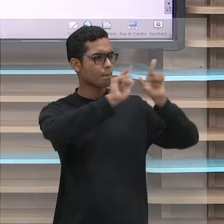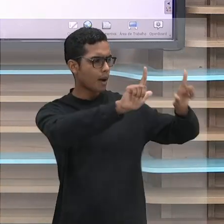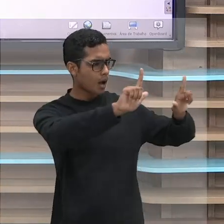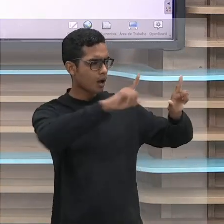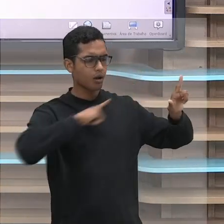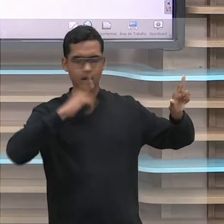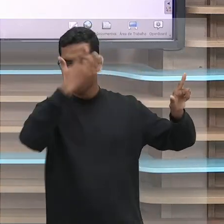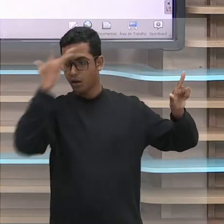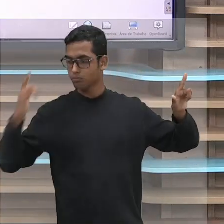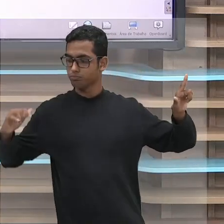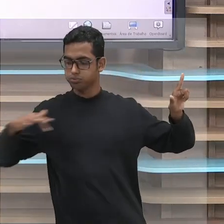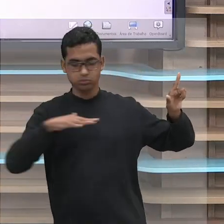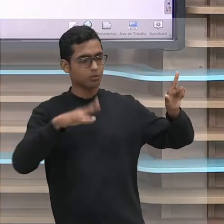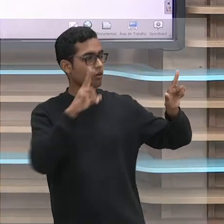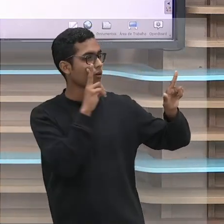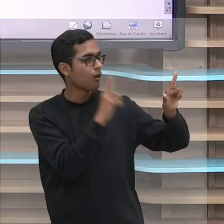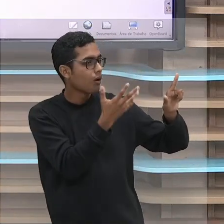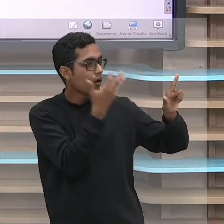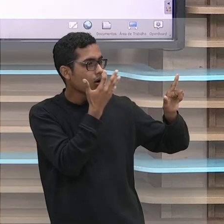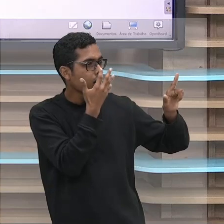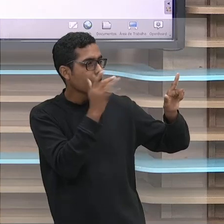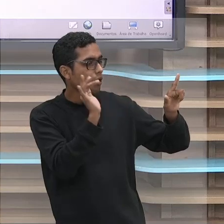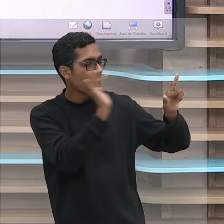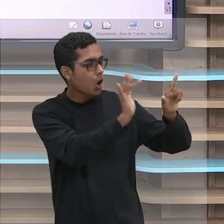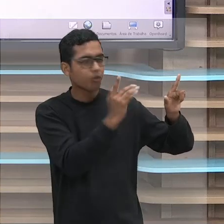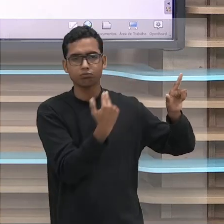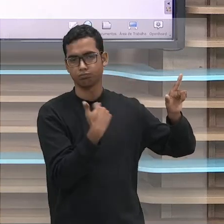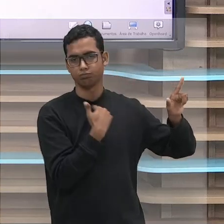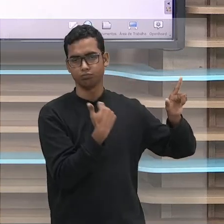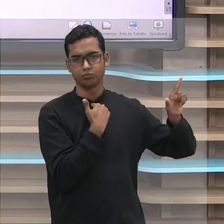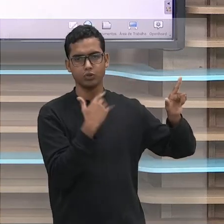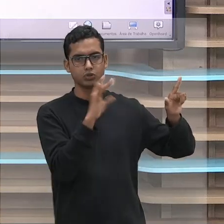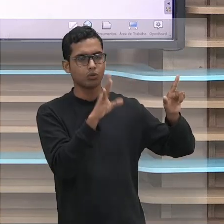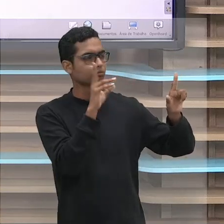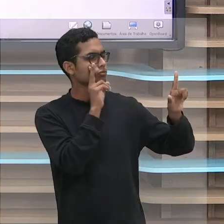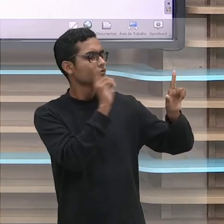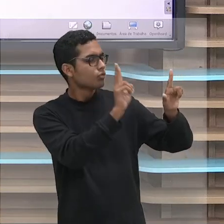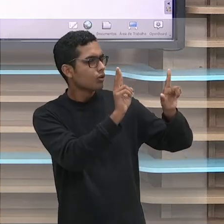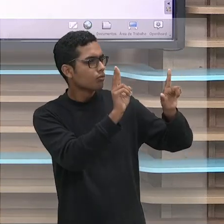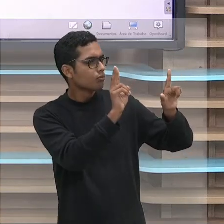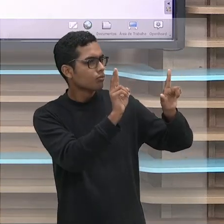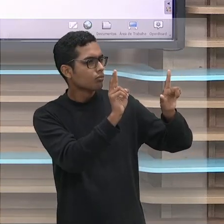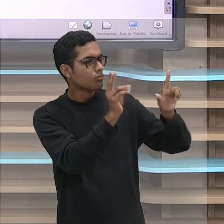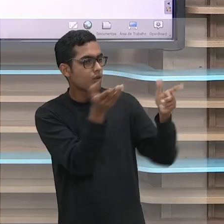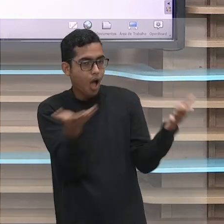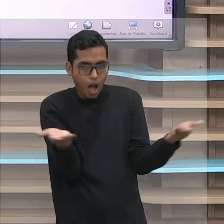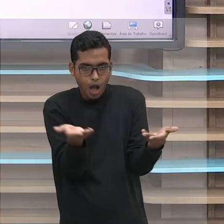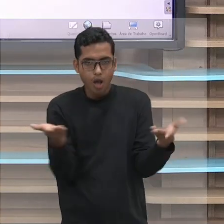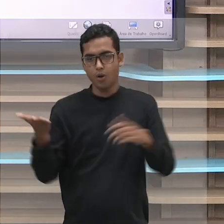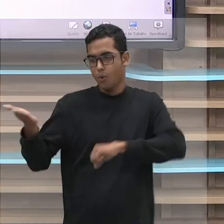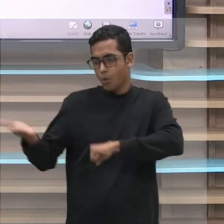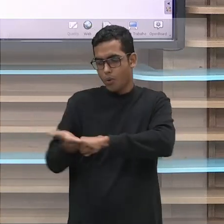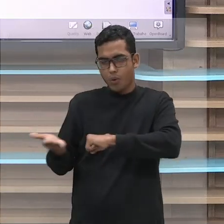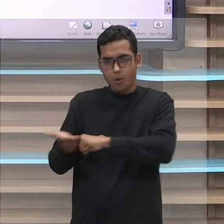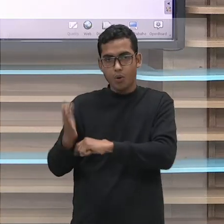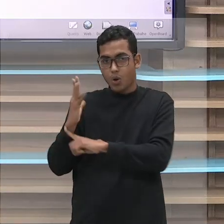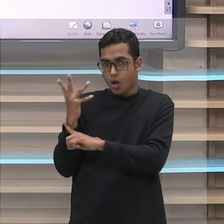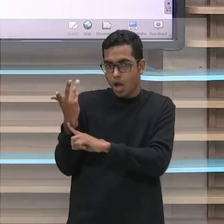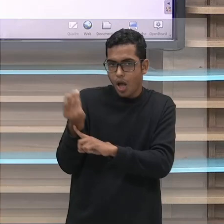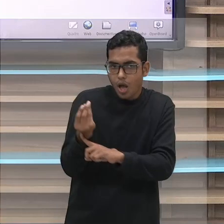dali, o público não poderia tocar, porque era apenas contemplativa. Hoje, no mundo contemporâneo, o artista